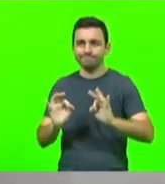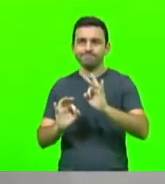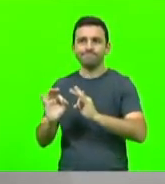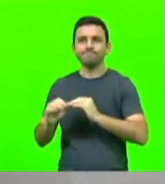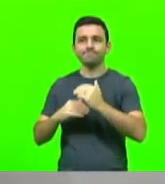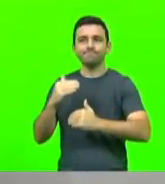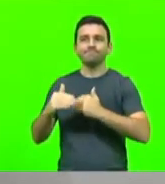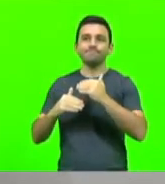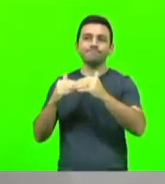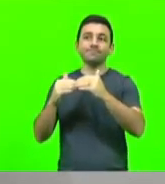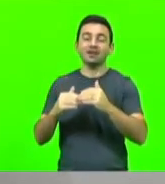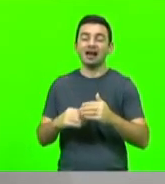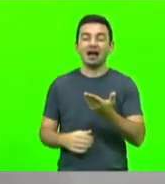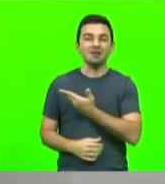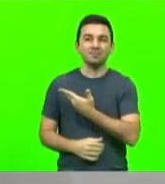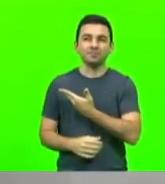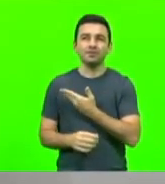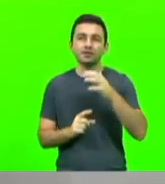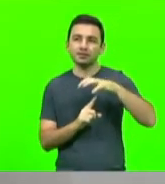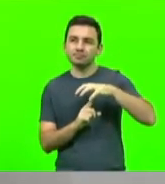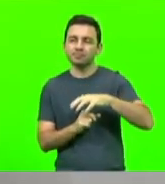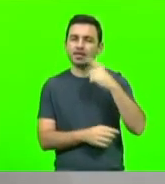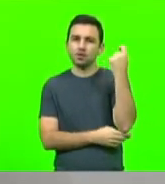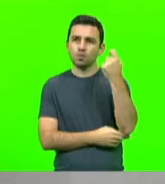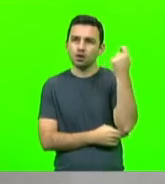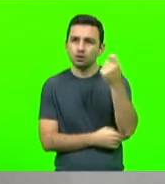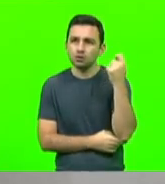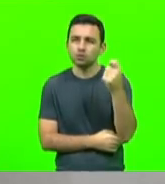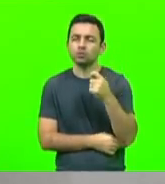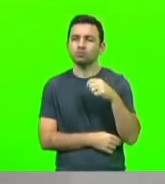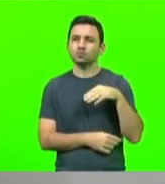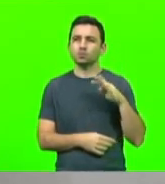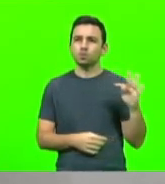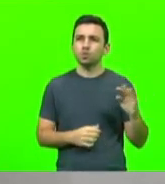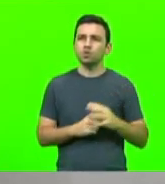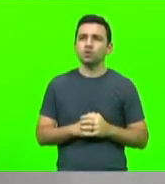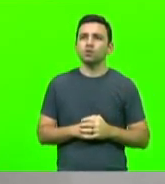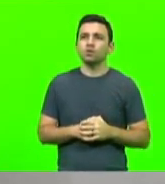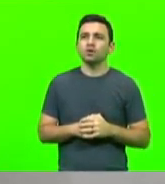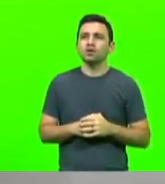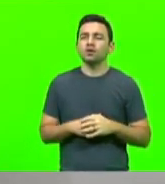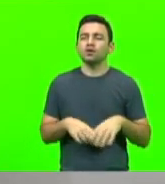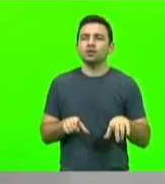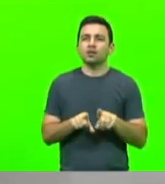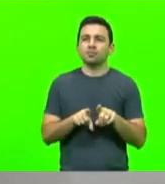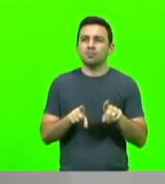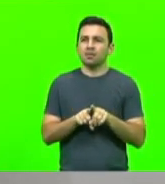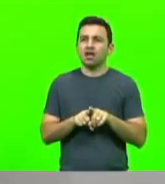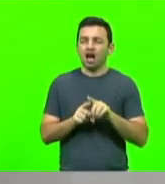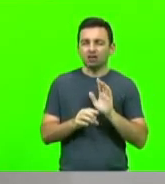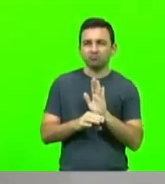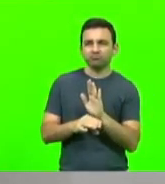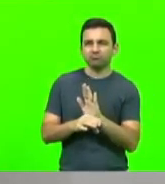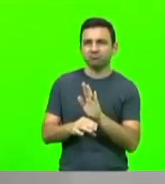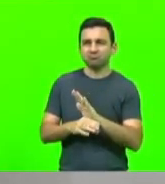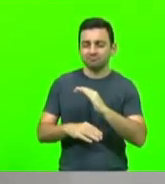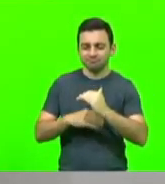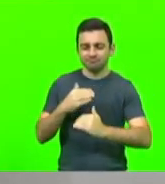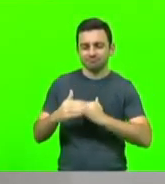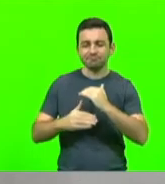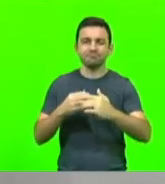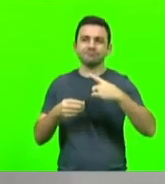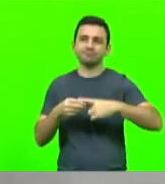amigos paranaenses, né, gaúchos, Mato Grosso, que ajudam a construir essa cidade que, com a mais absoluta certeza, está